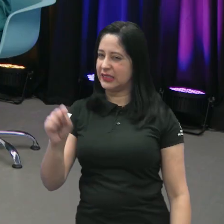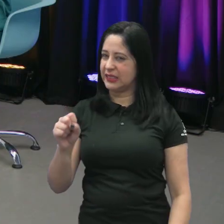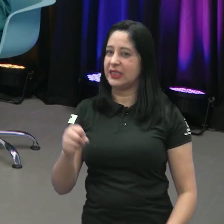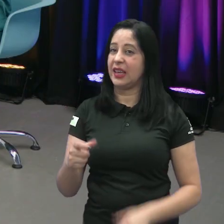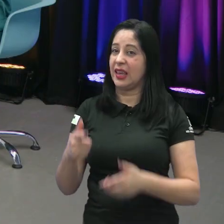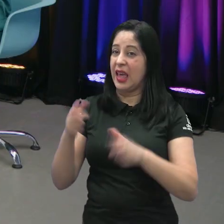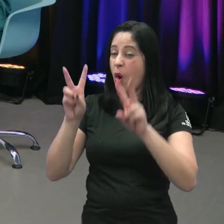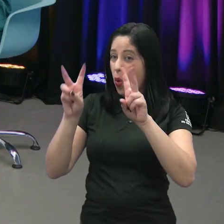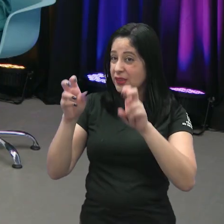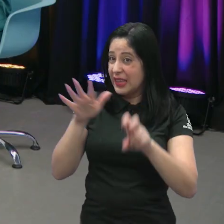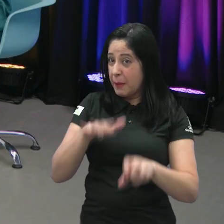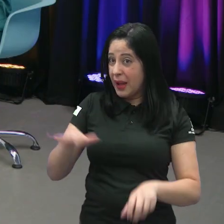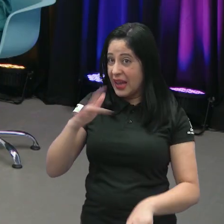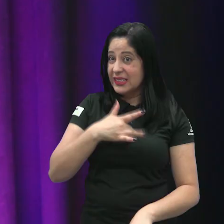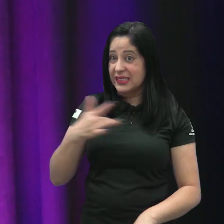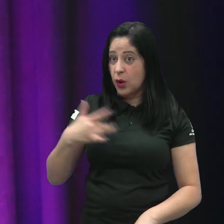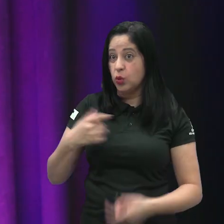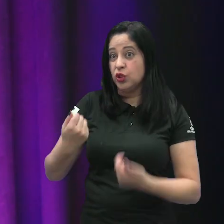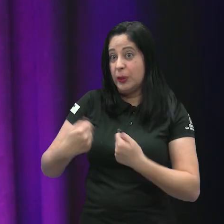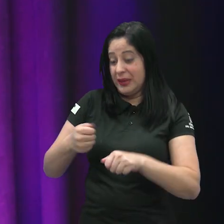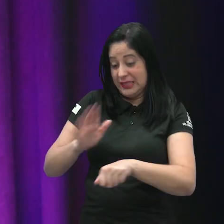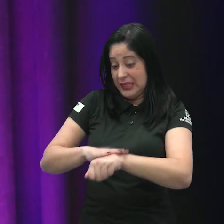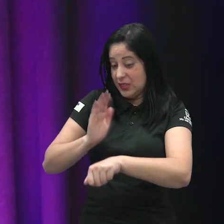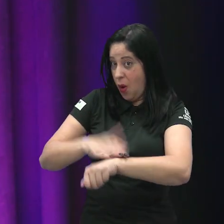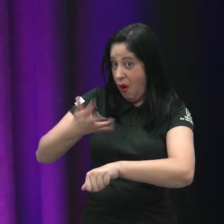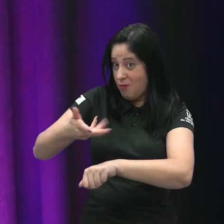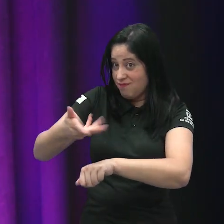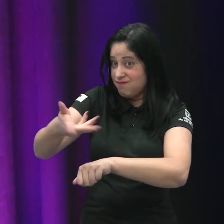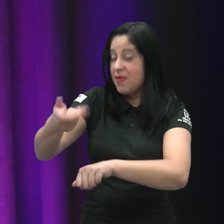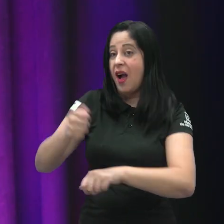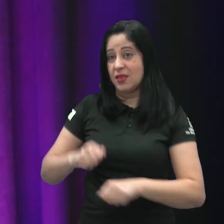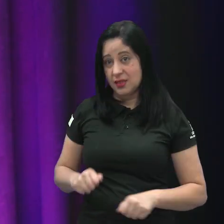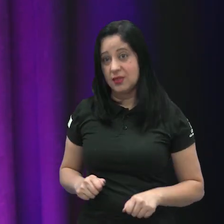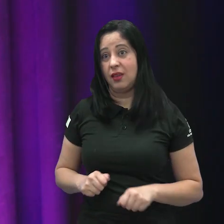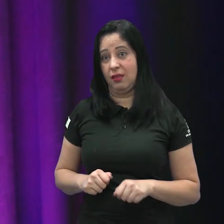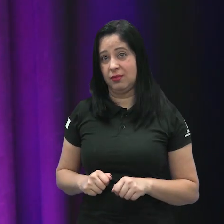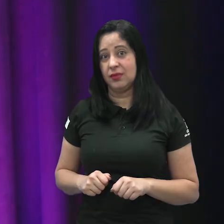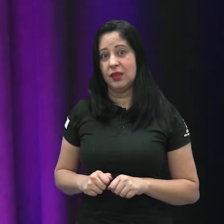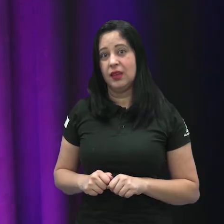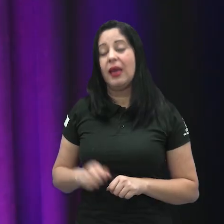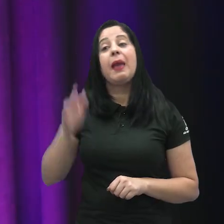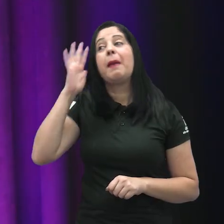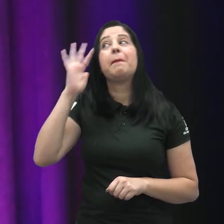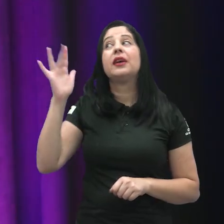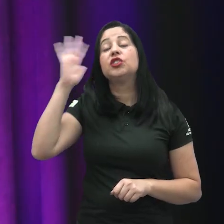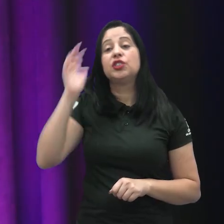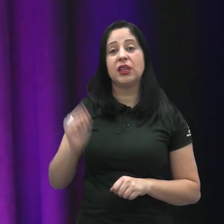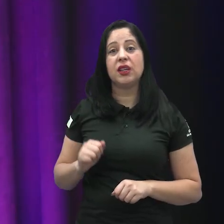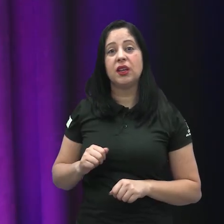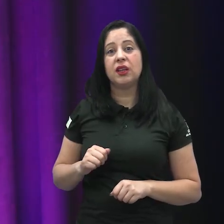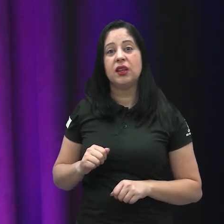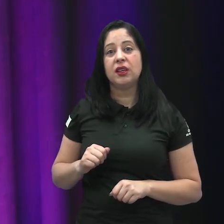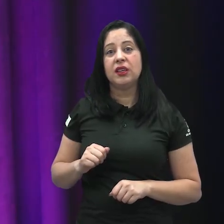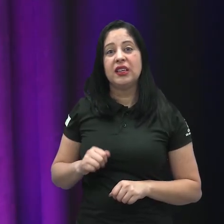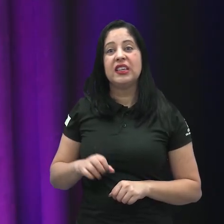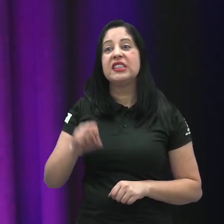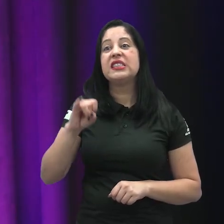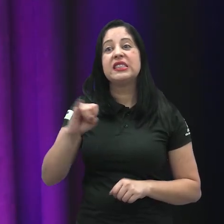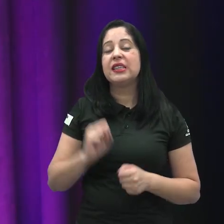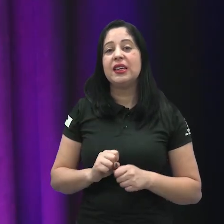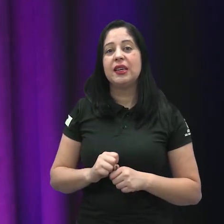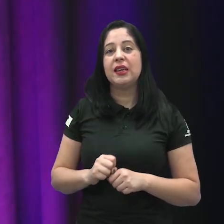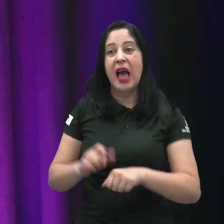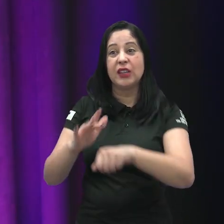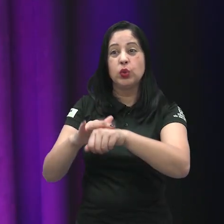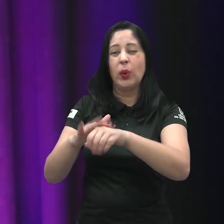quando se trata de saúde, tem coisa que realmente tem que ser mais imediata, né? Sim. Porque quando, né? Imagina se fosse algo mais,